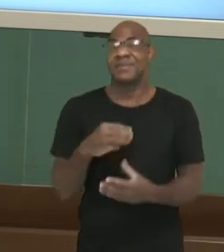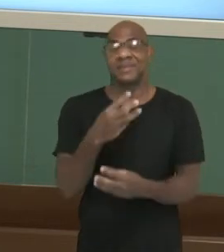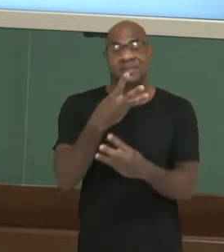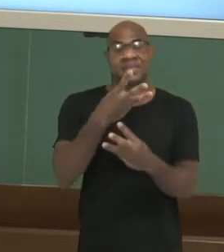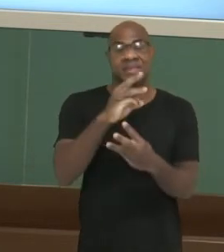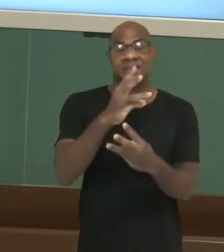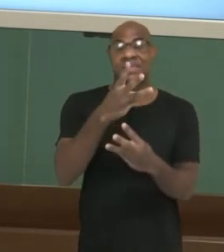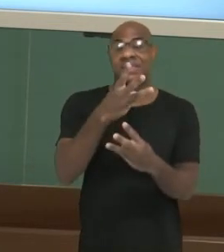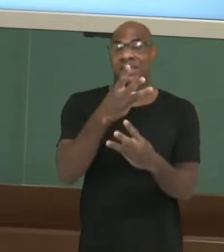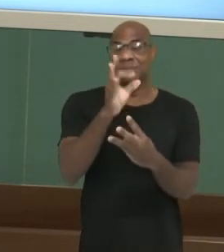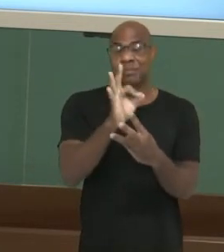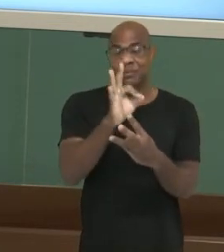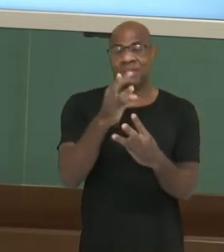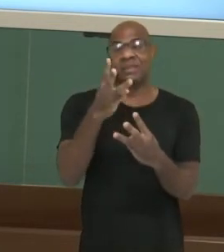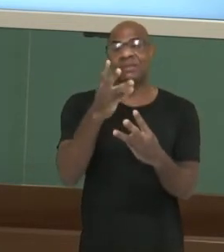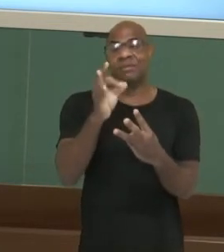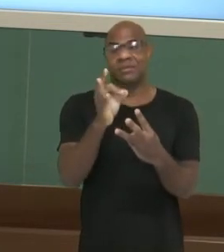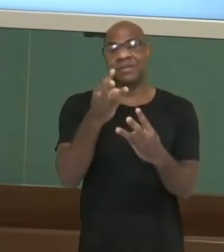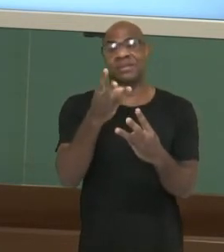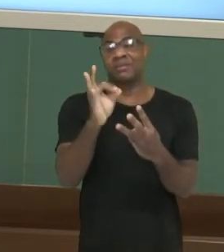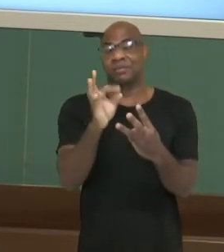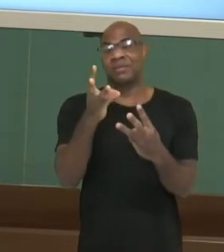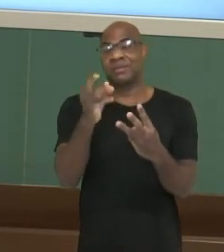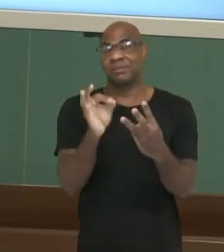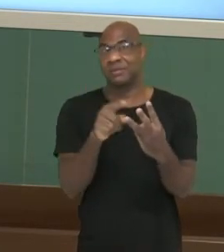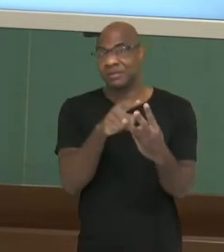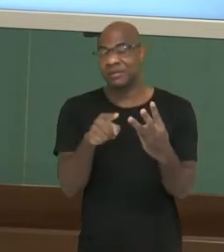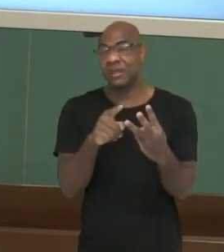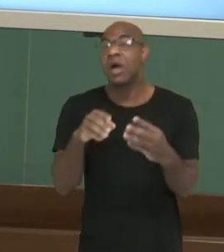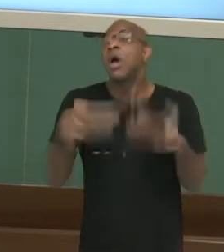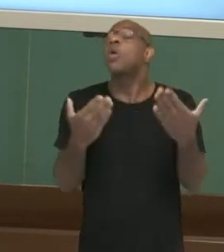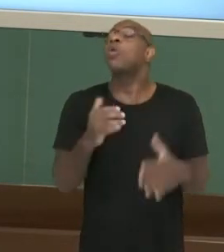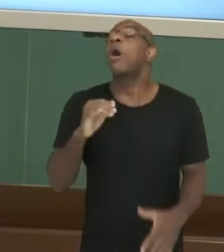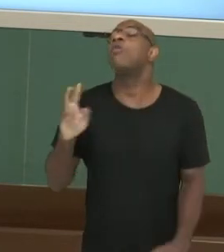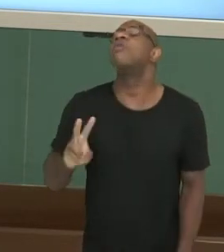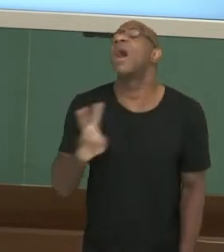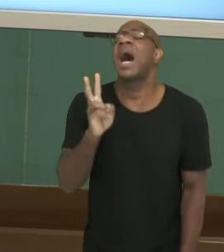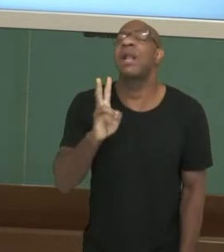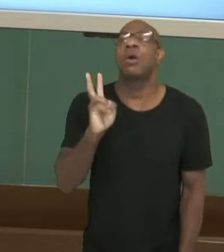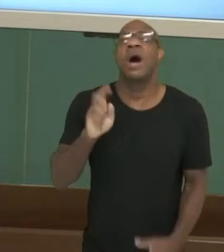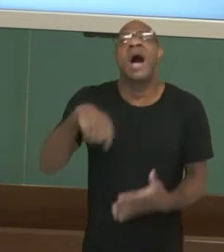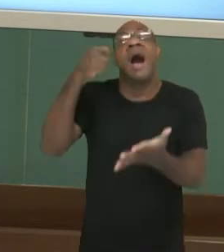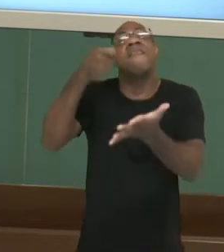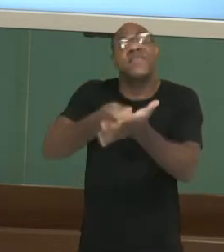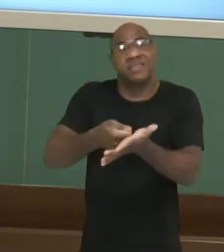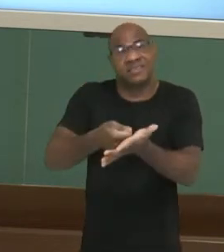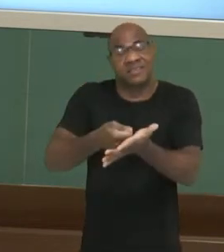3% ao mês. Com base nessas informações, qual era o valor à vista do notebook?